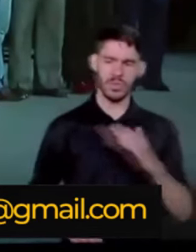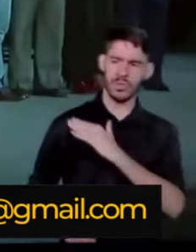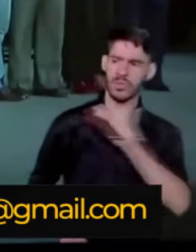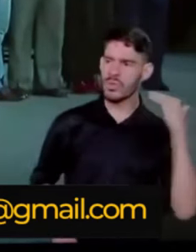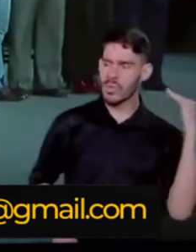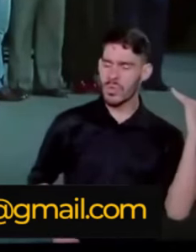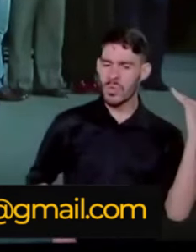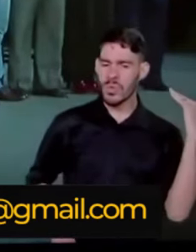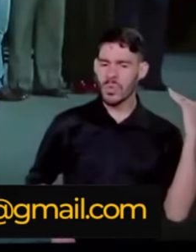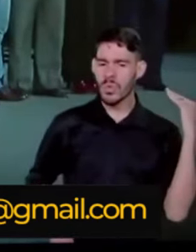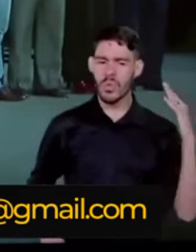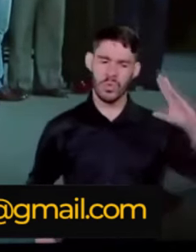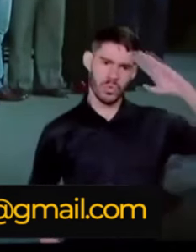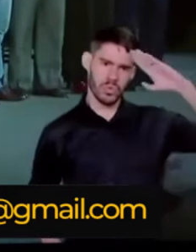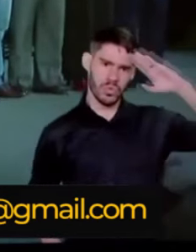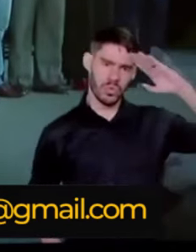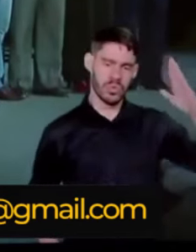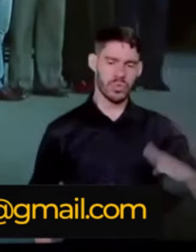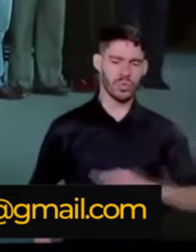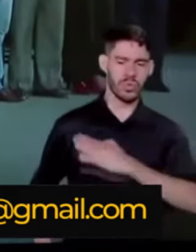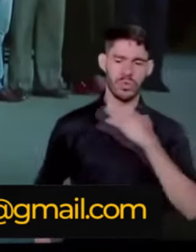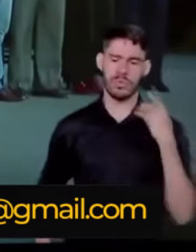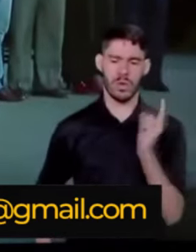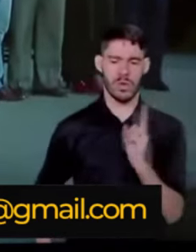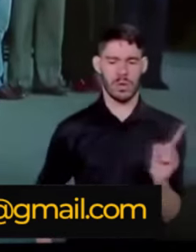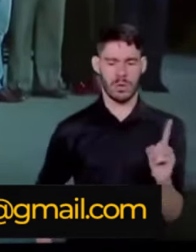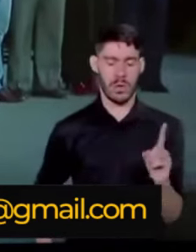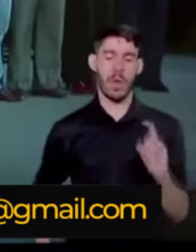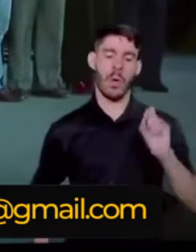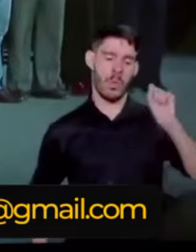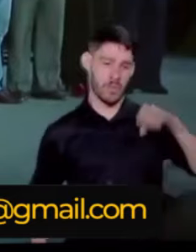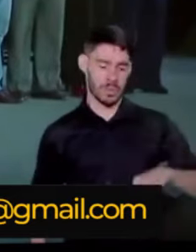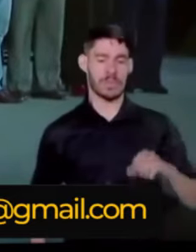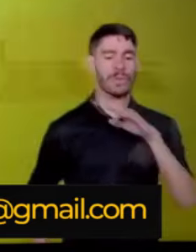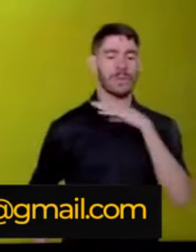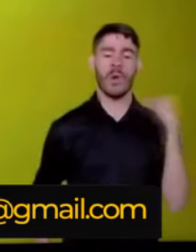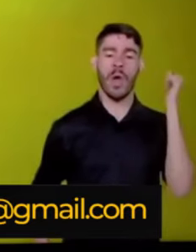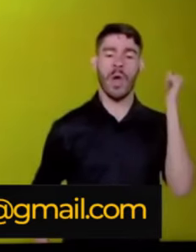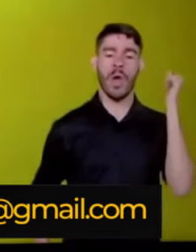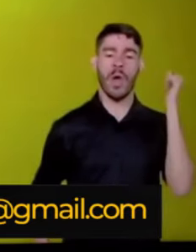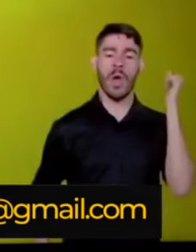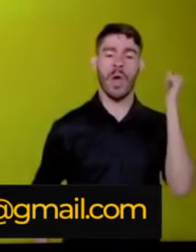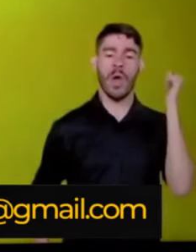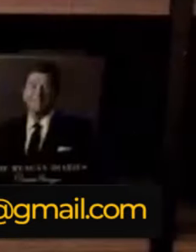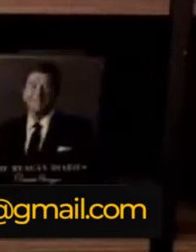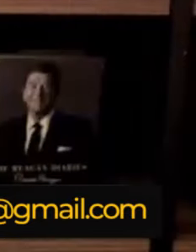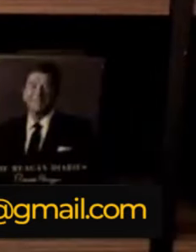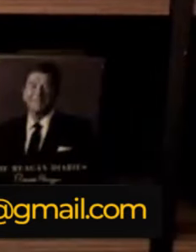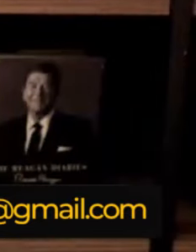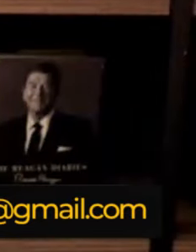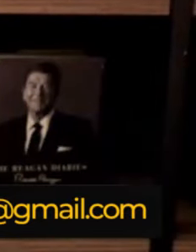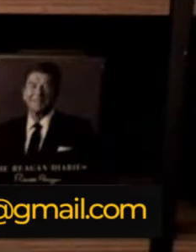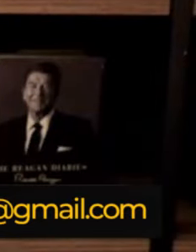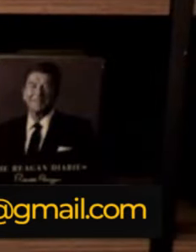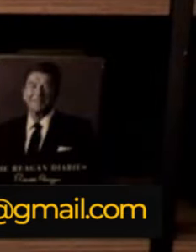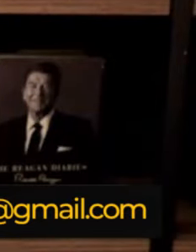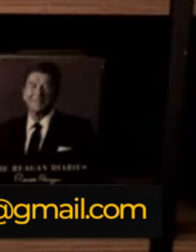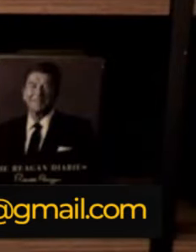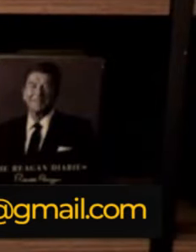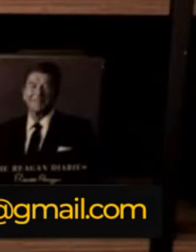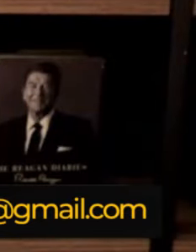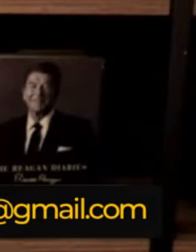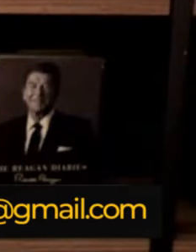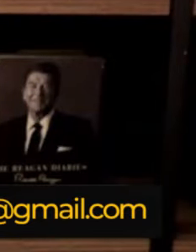não tá morrendo soldado tá morrendo mulheres e crianças dentro do hospital ISO só para quem petistas que